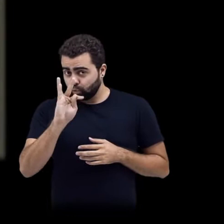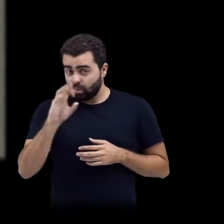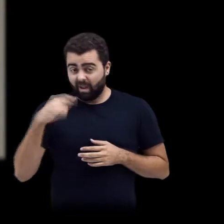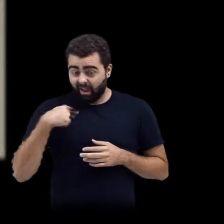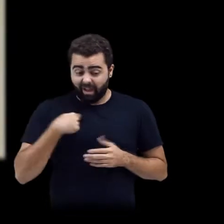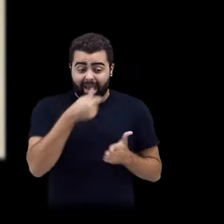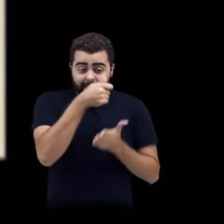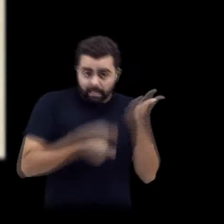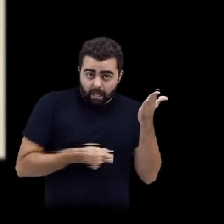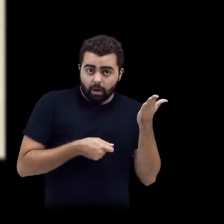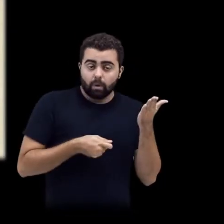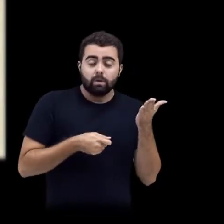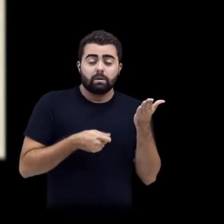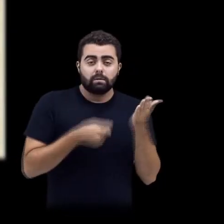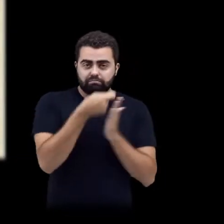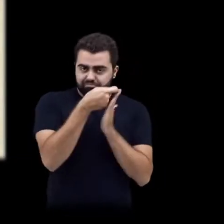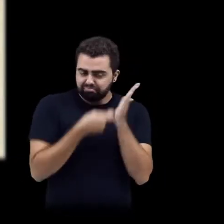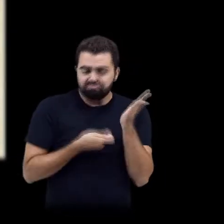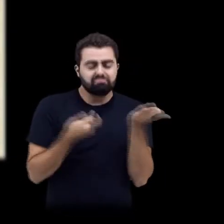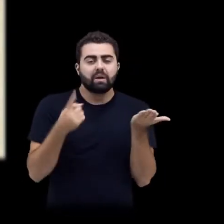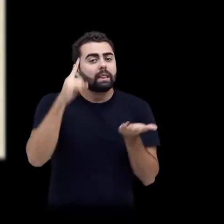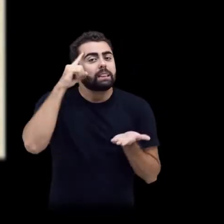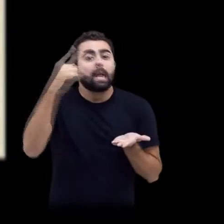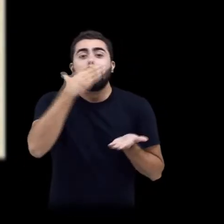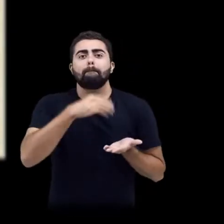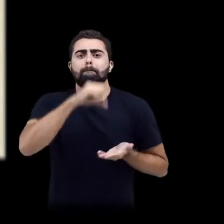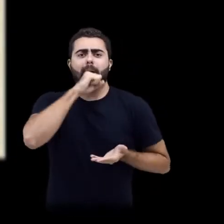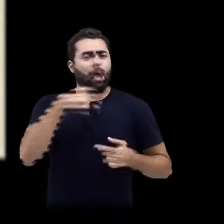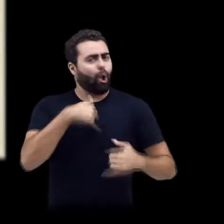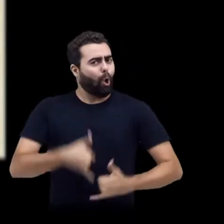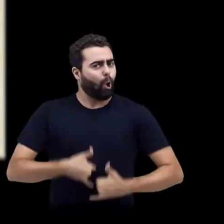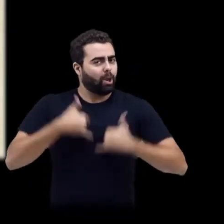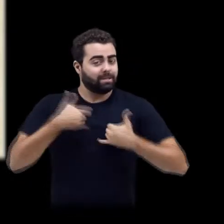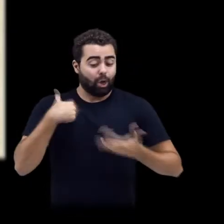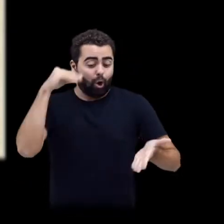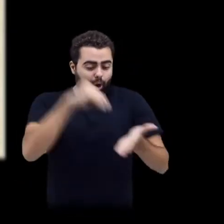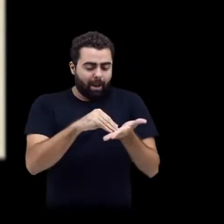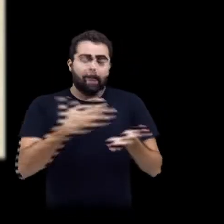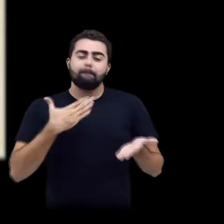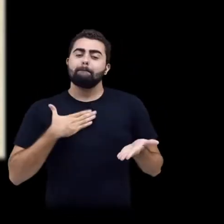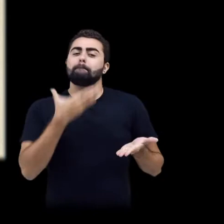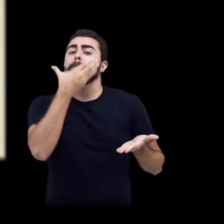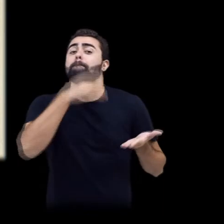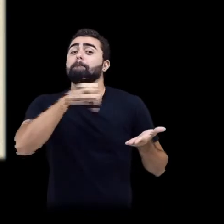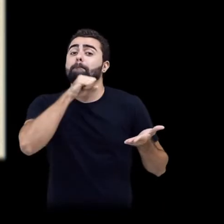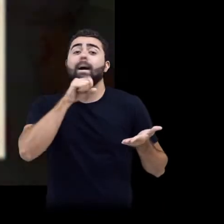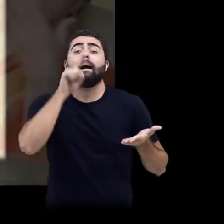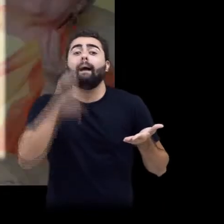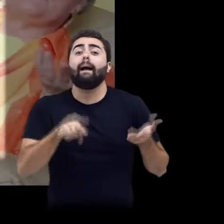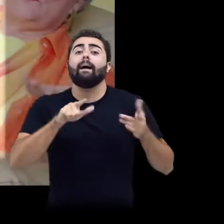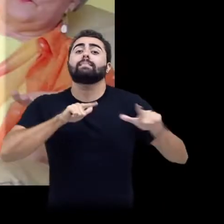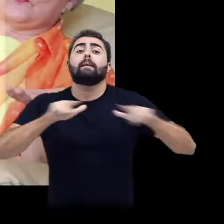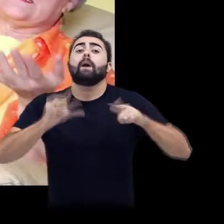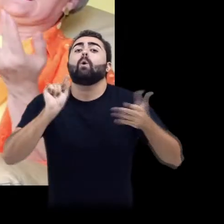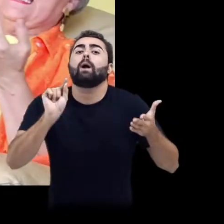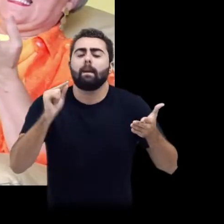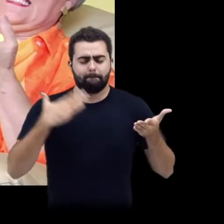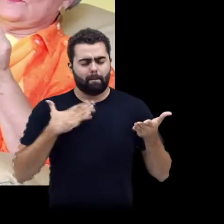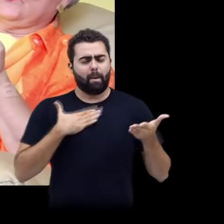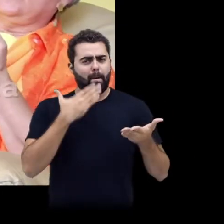redação no Dia dos Pais, né? E orgulhosamente botei lá, meu pai é Zódia Pereira. ator, jornalista, meu pai tem várias